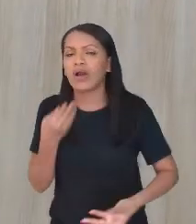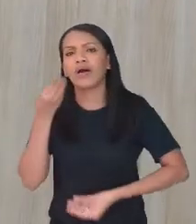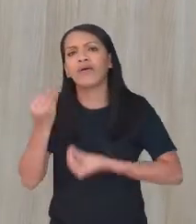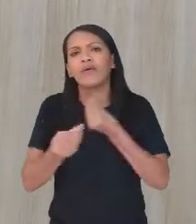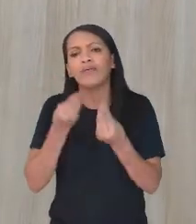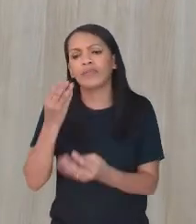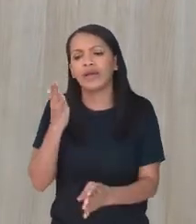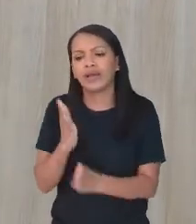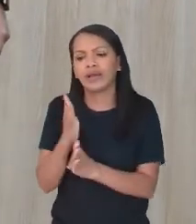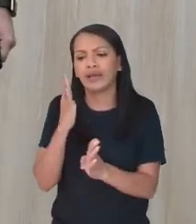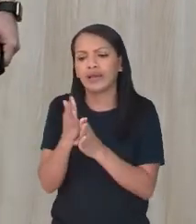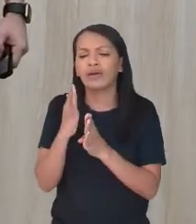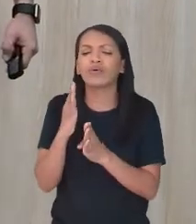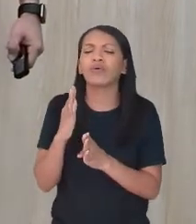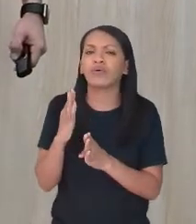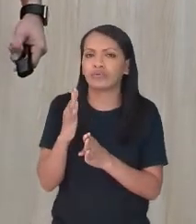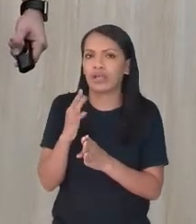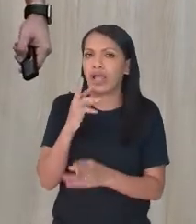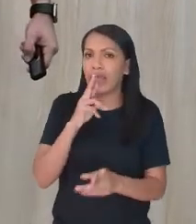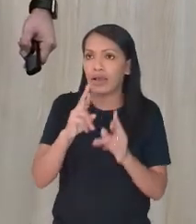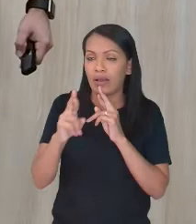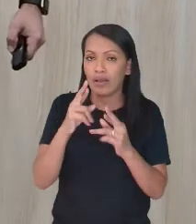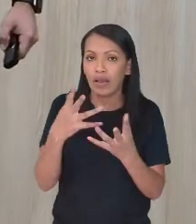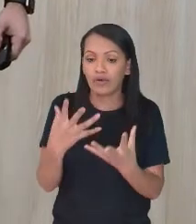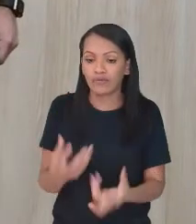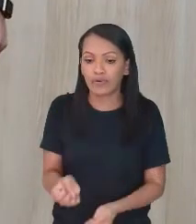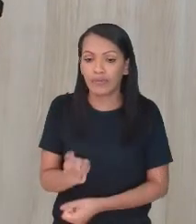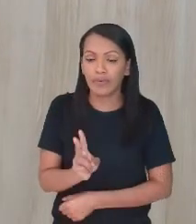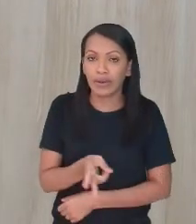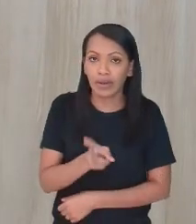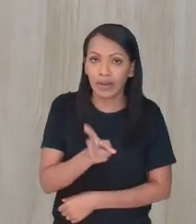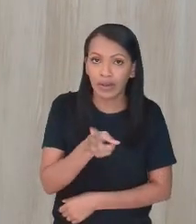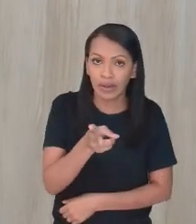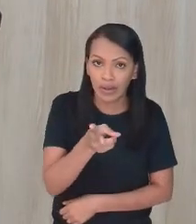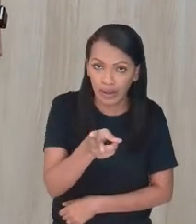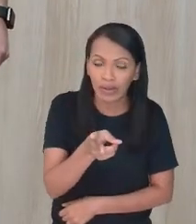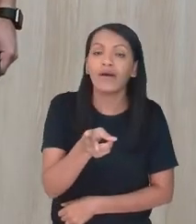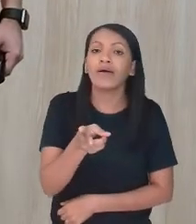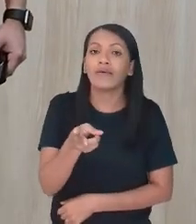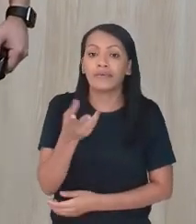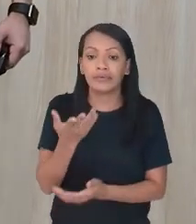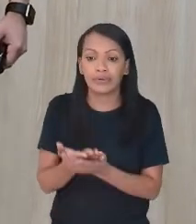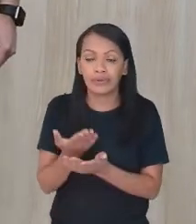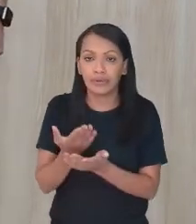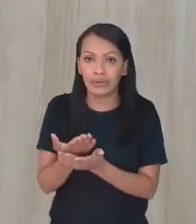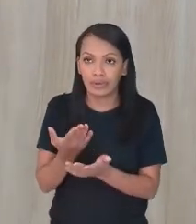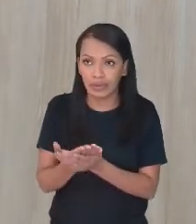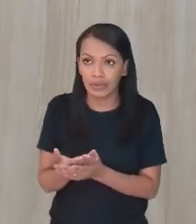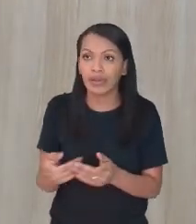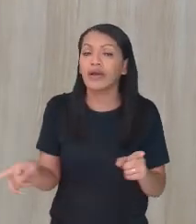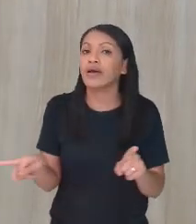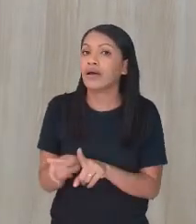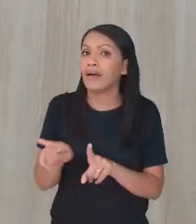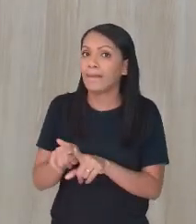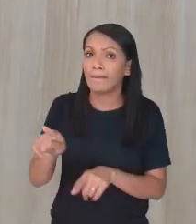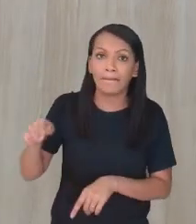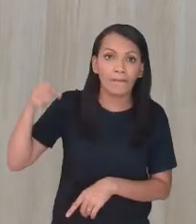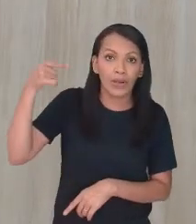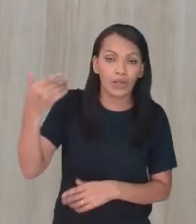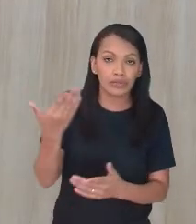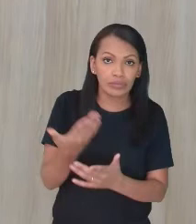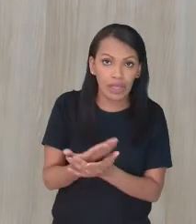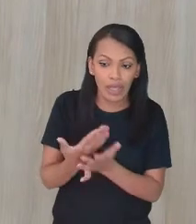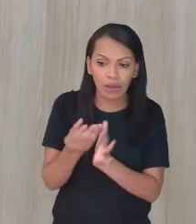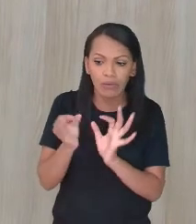de problemas e vamos dar continuidade a essa aula também nas próximas aulas,